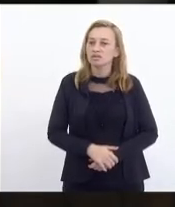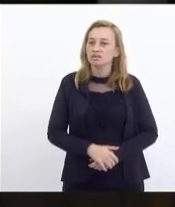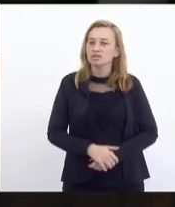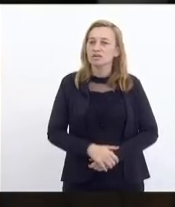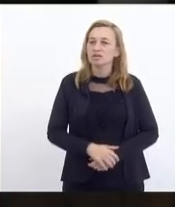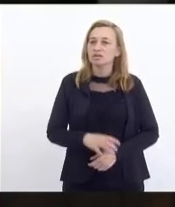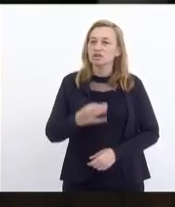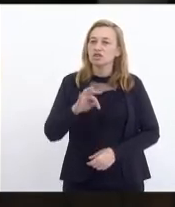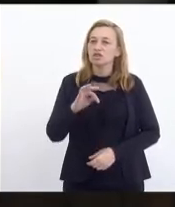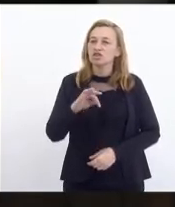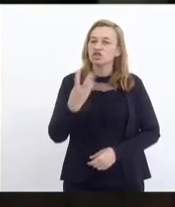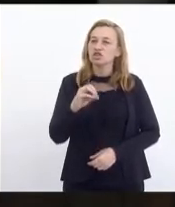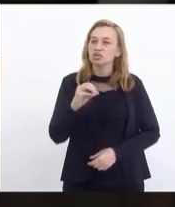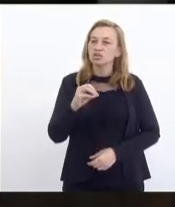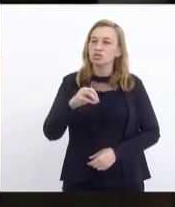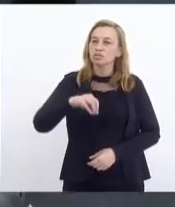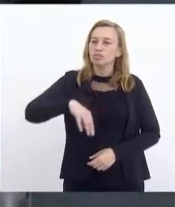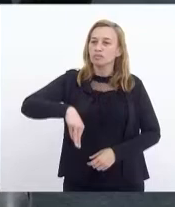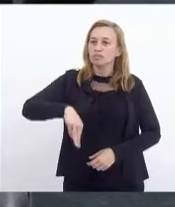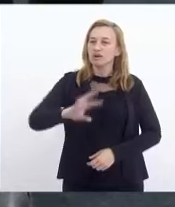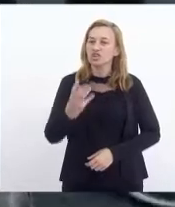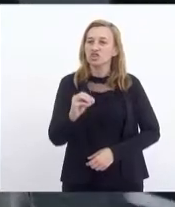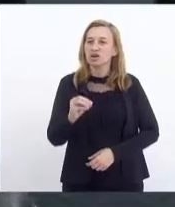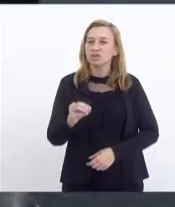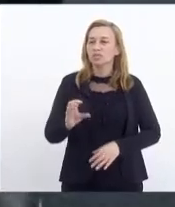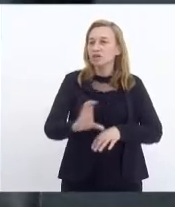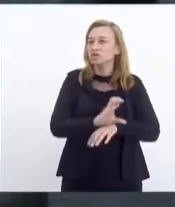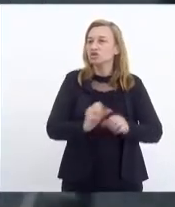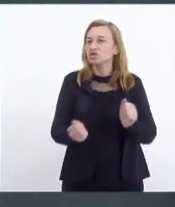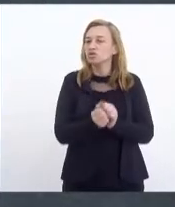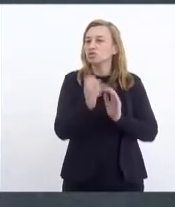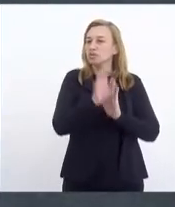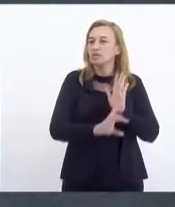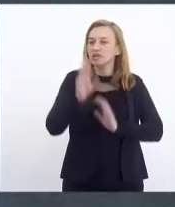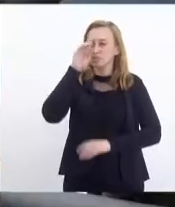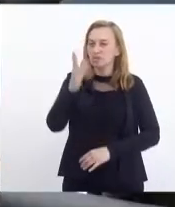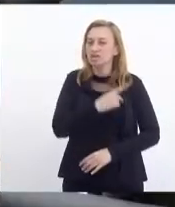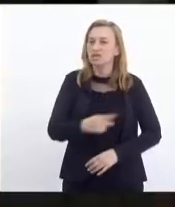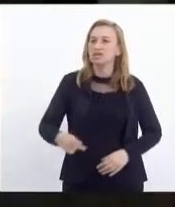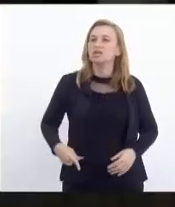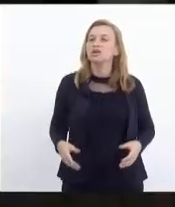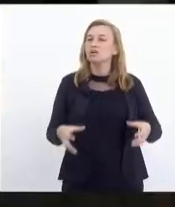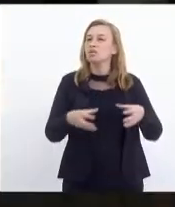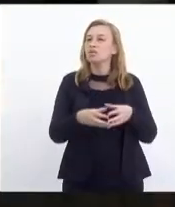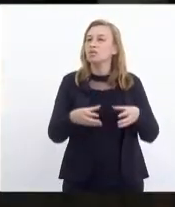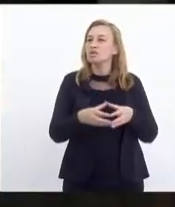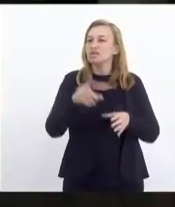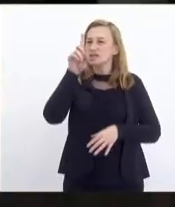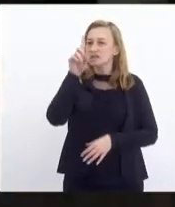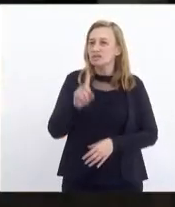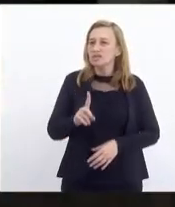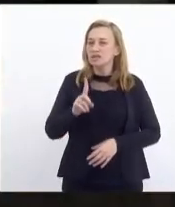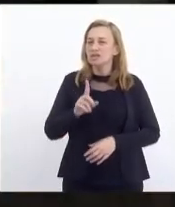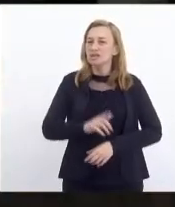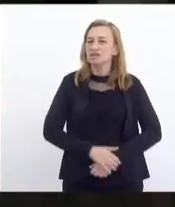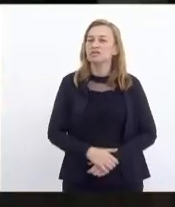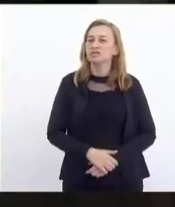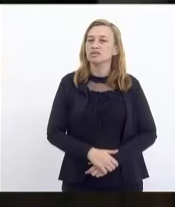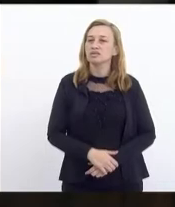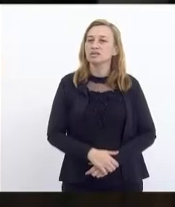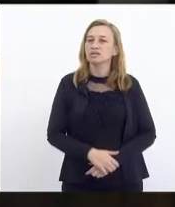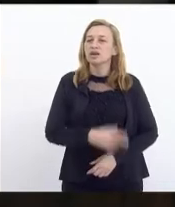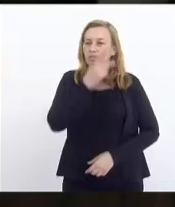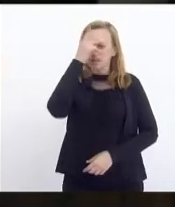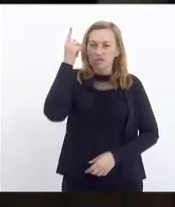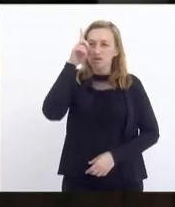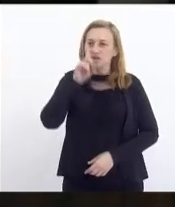Chico Machado. Pela constitucionalidade com emenda, senhor presidente. Pela Comissão de Deficiência, da